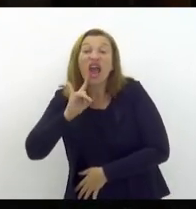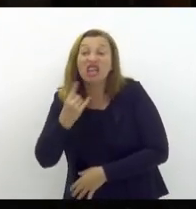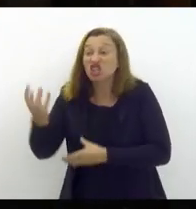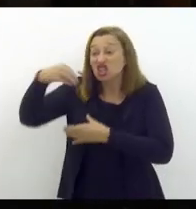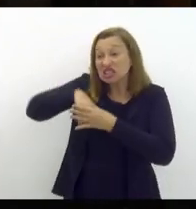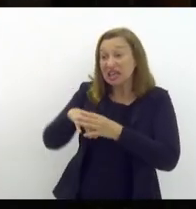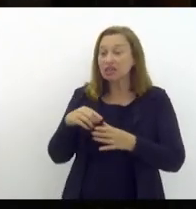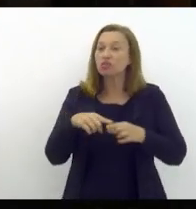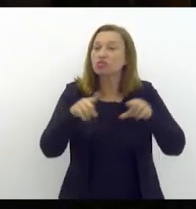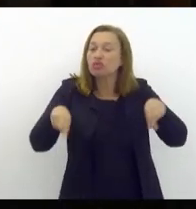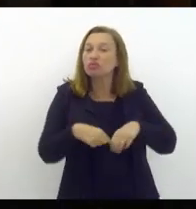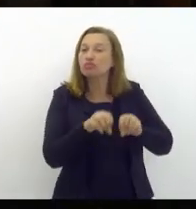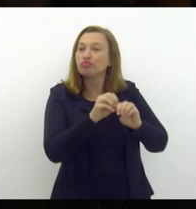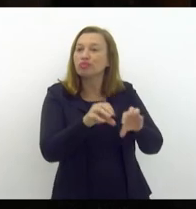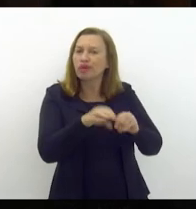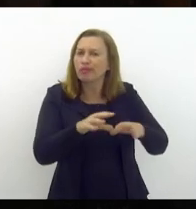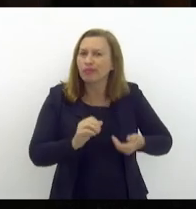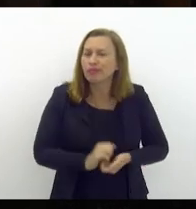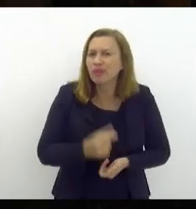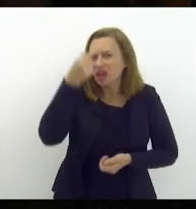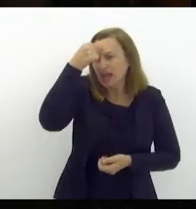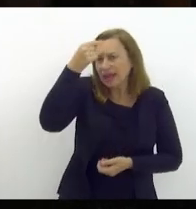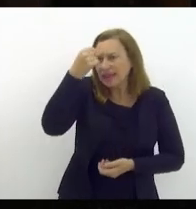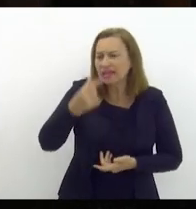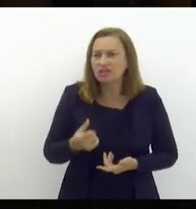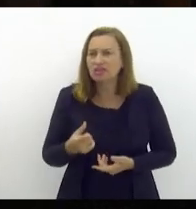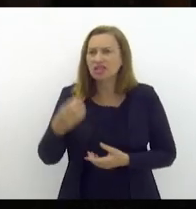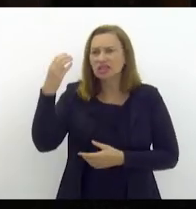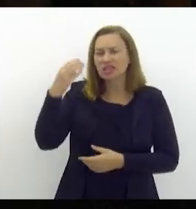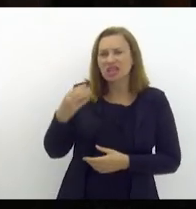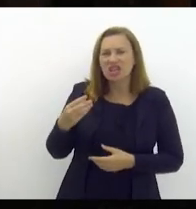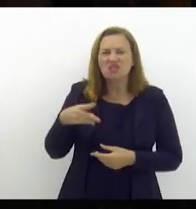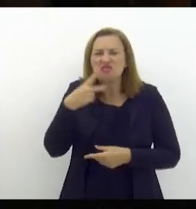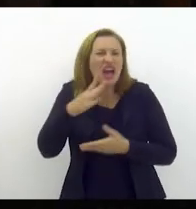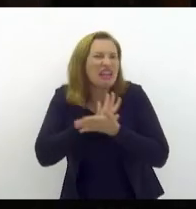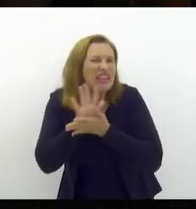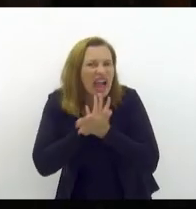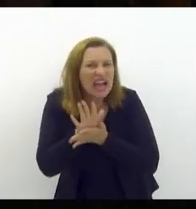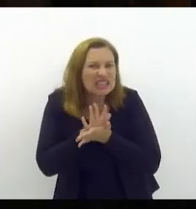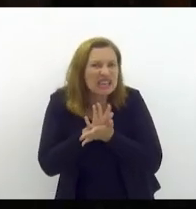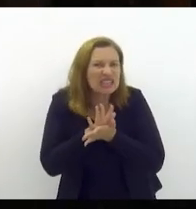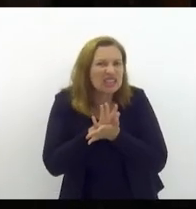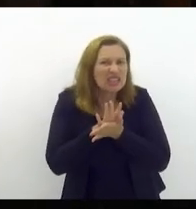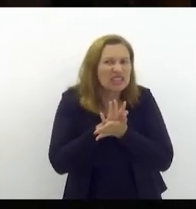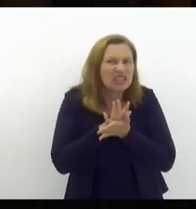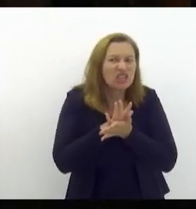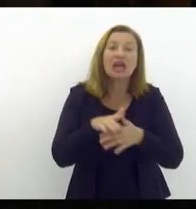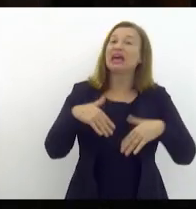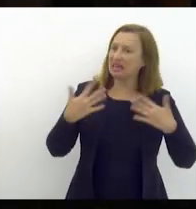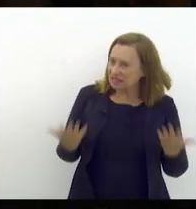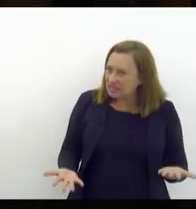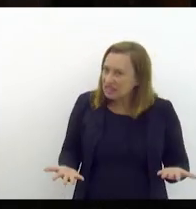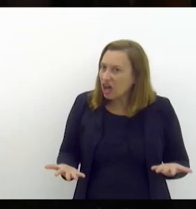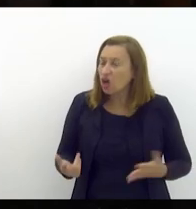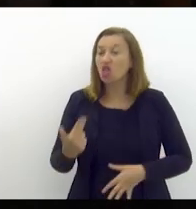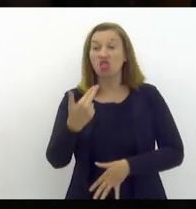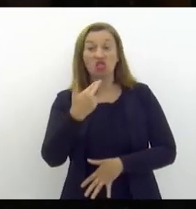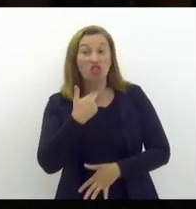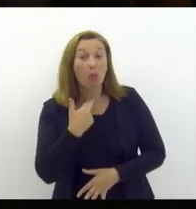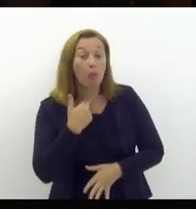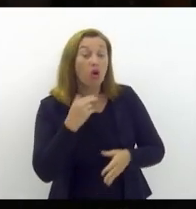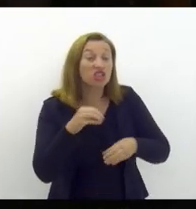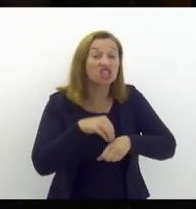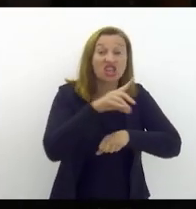da sala dos acadêmicos de medicina. E ninguém fala isso, pô. Ninguém fala isso. Então, já que não pode se fazer uma